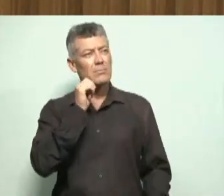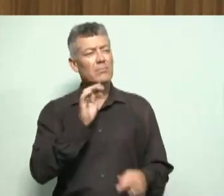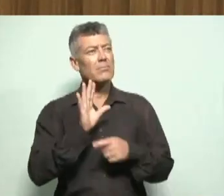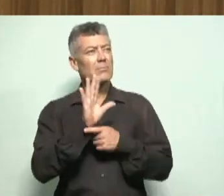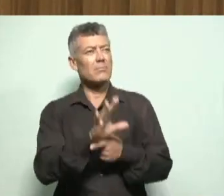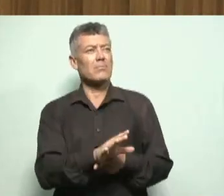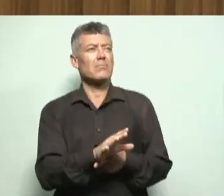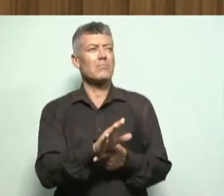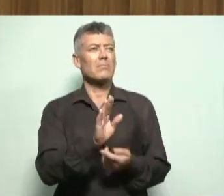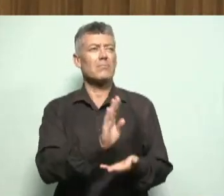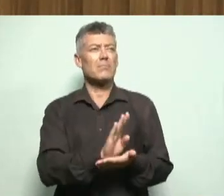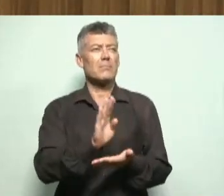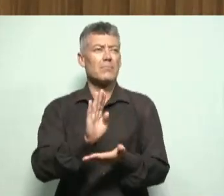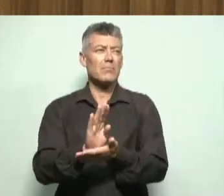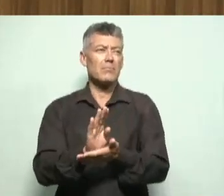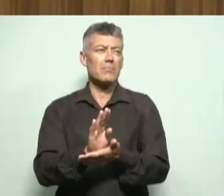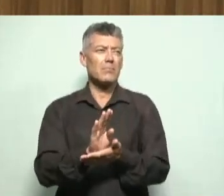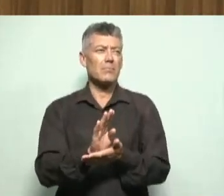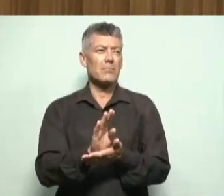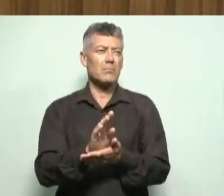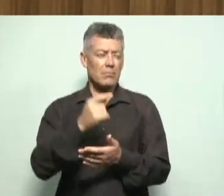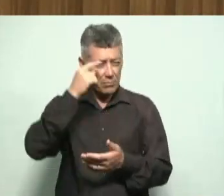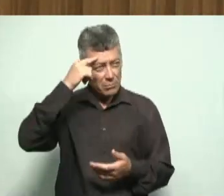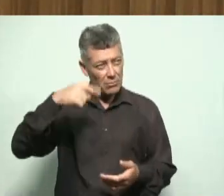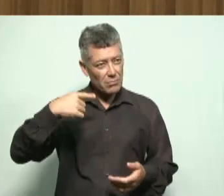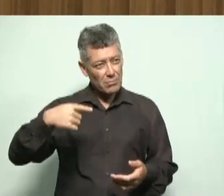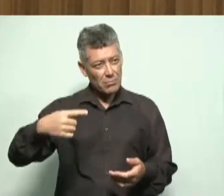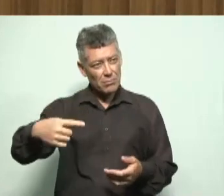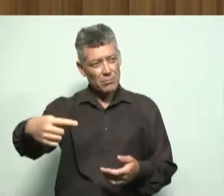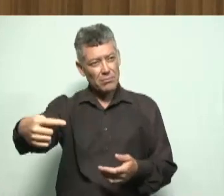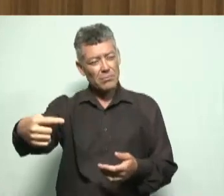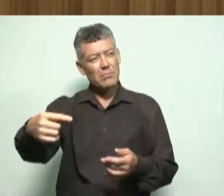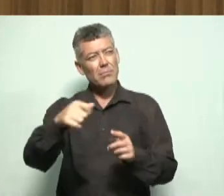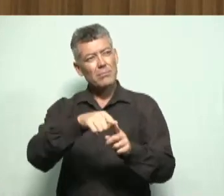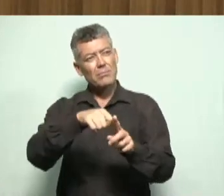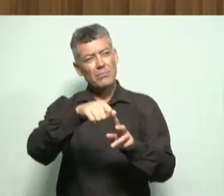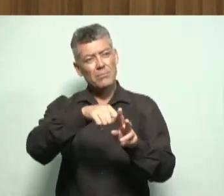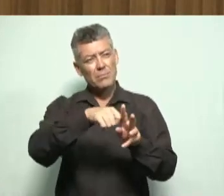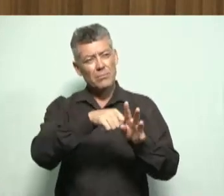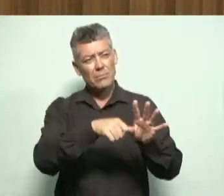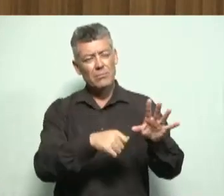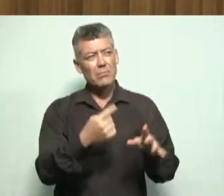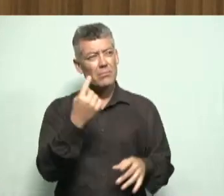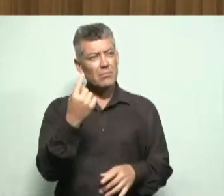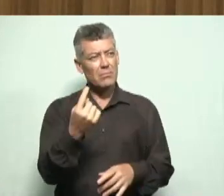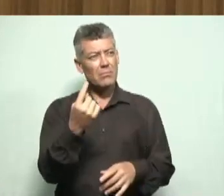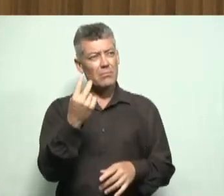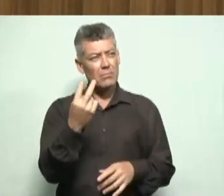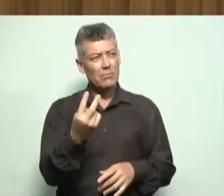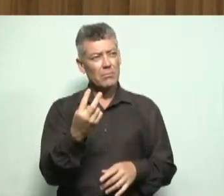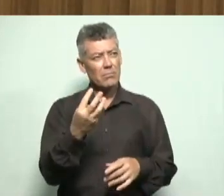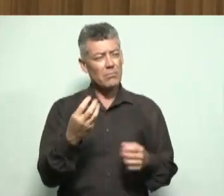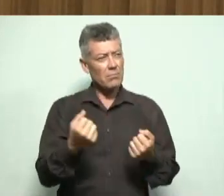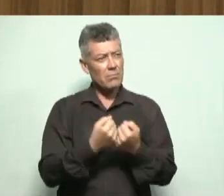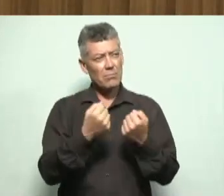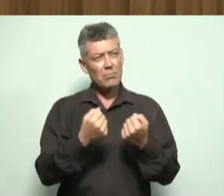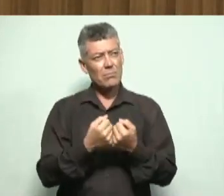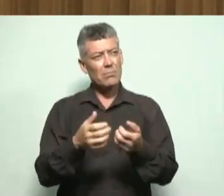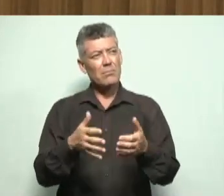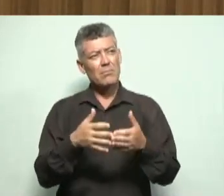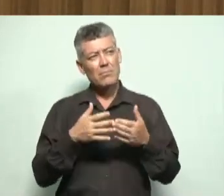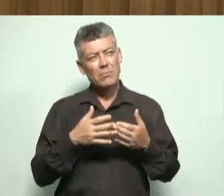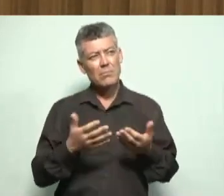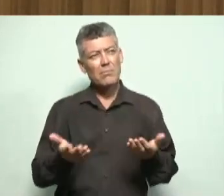a Nivaldo, porque quem está lá todos os dias, há vários meses, não é um nem dois meses, lutando e pedindo